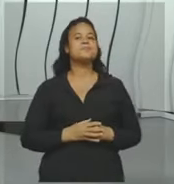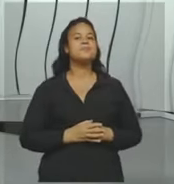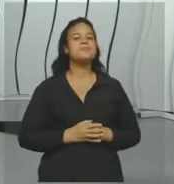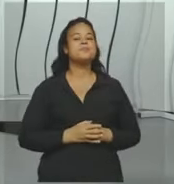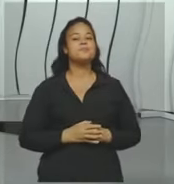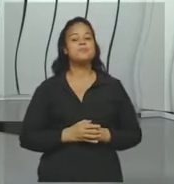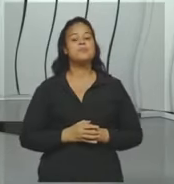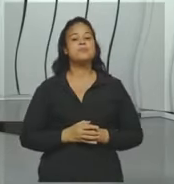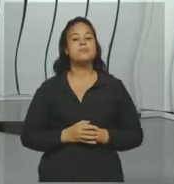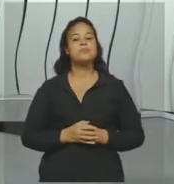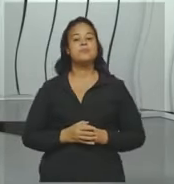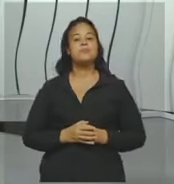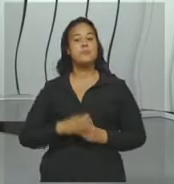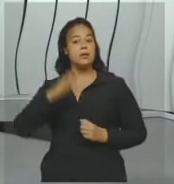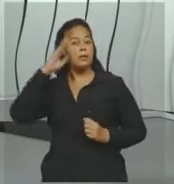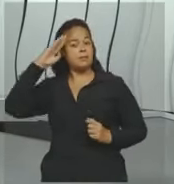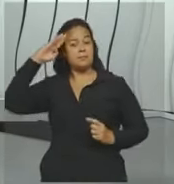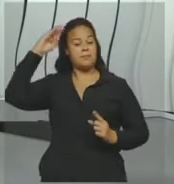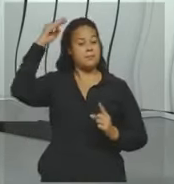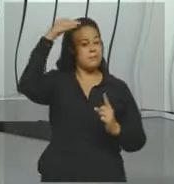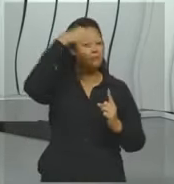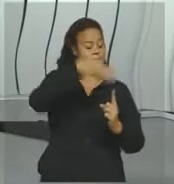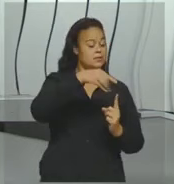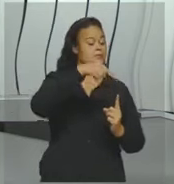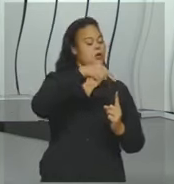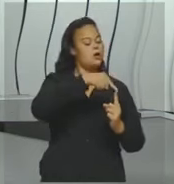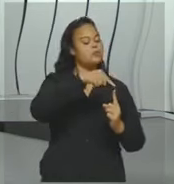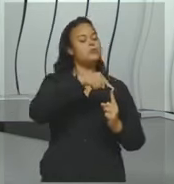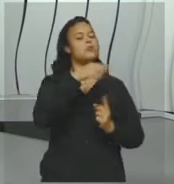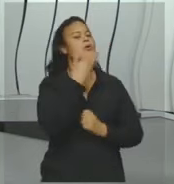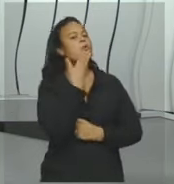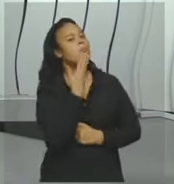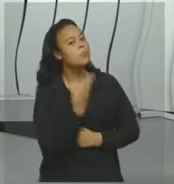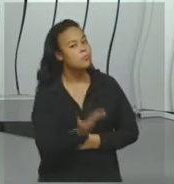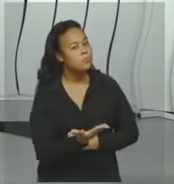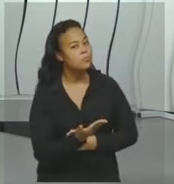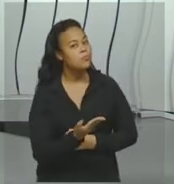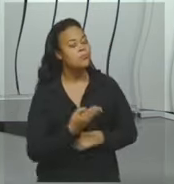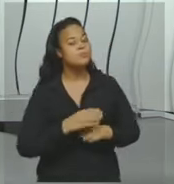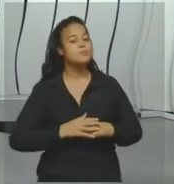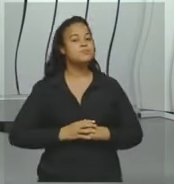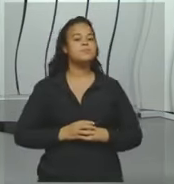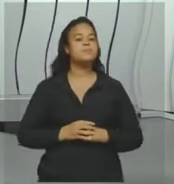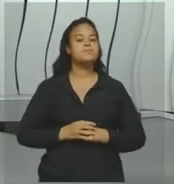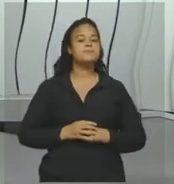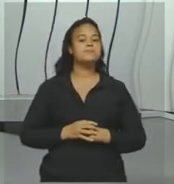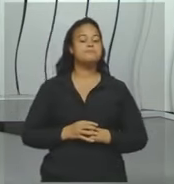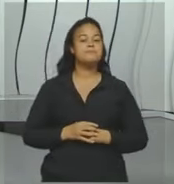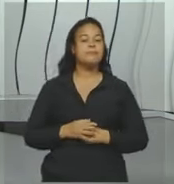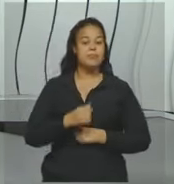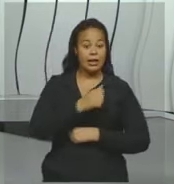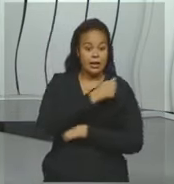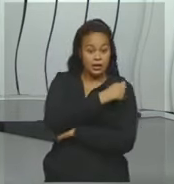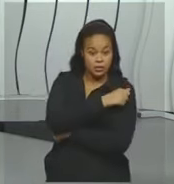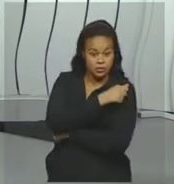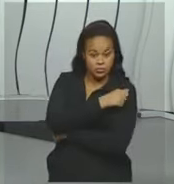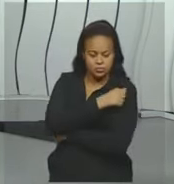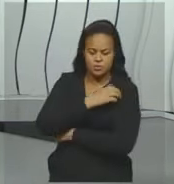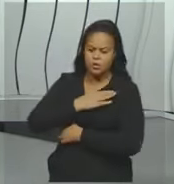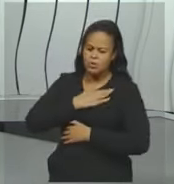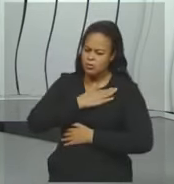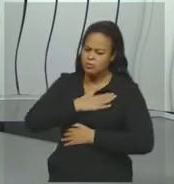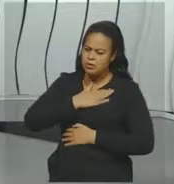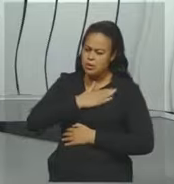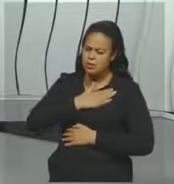Qual é o principal objetivo desta aula? Bom, eu gostaria que você, aluno, pudesse